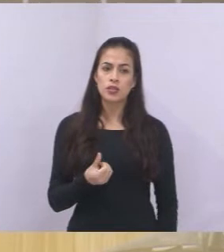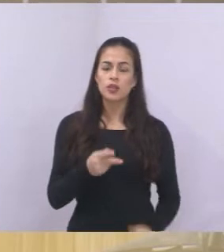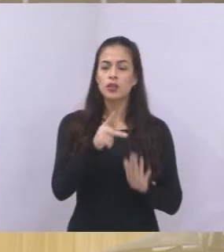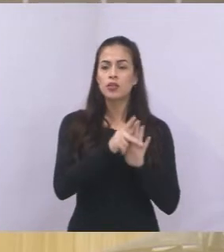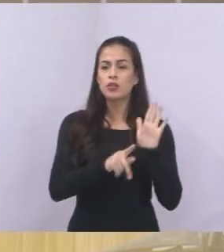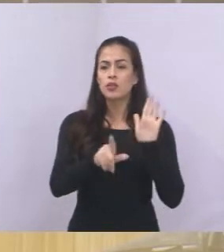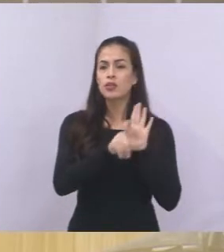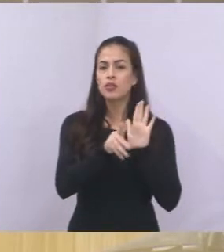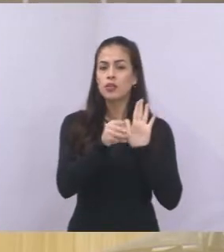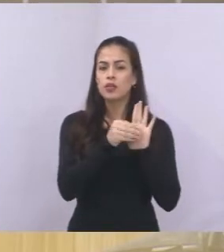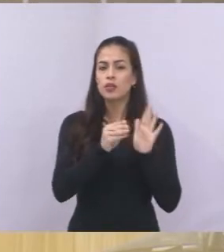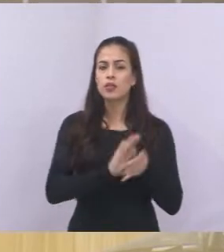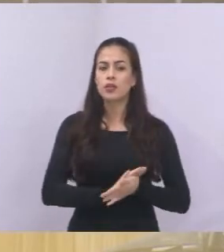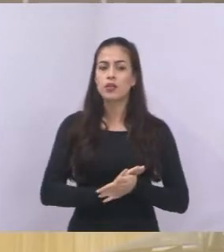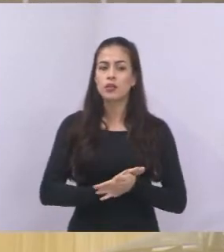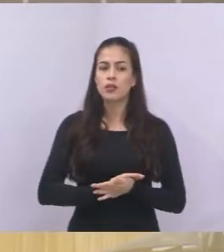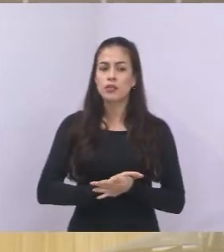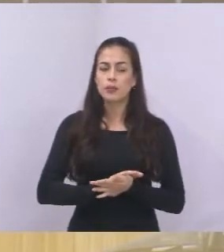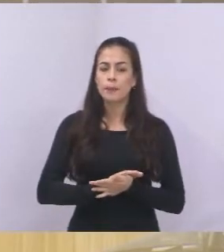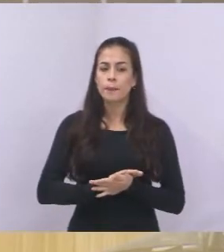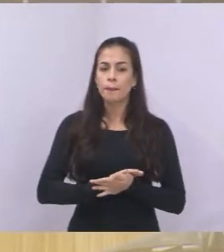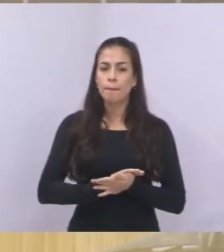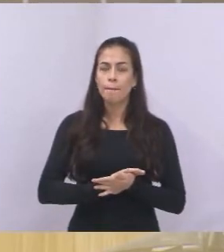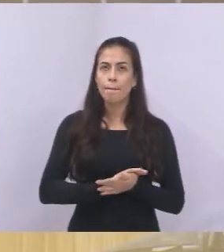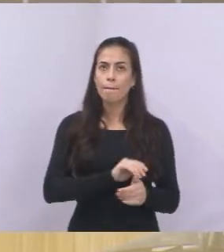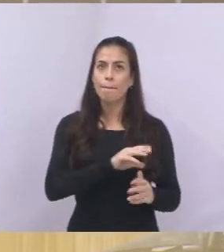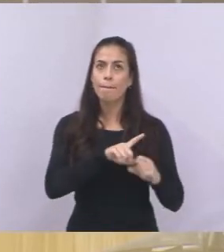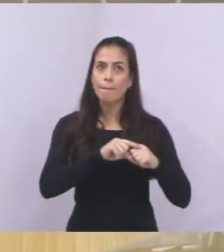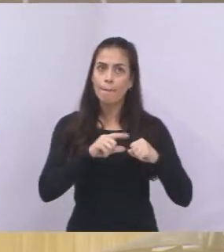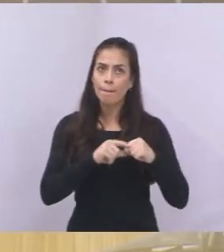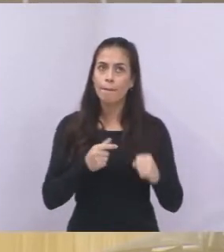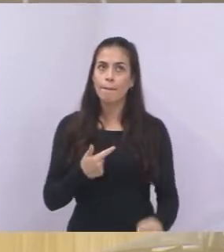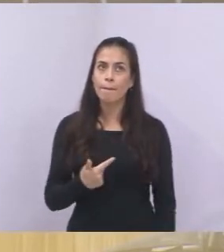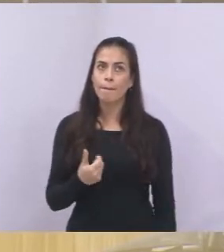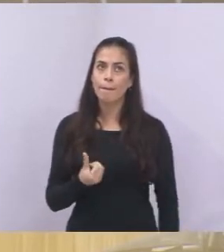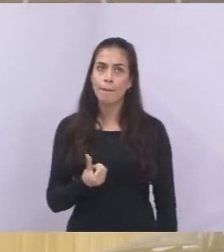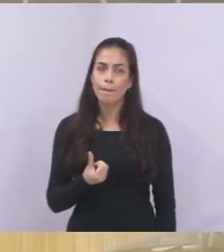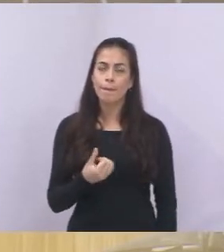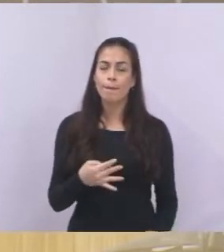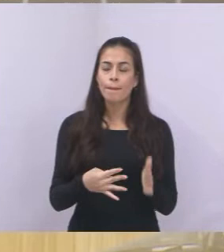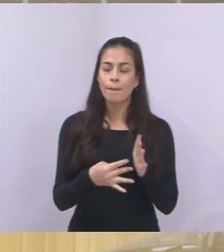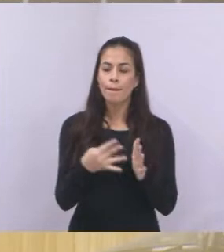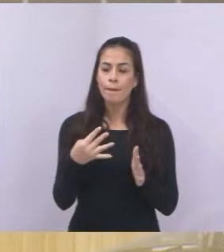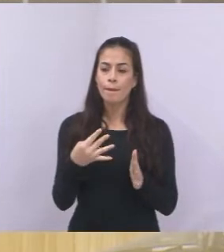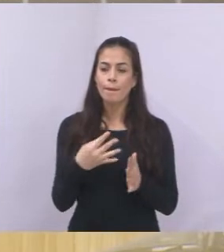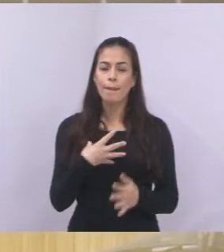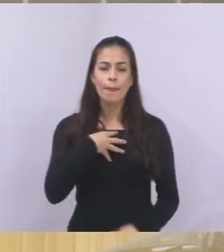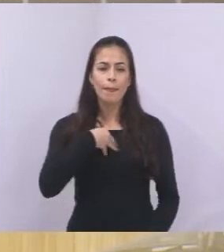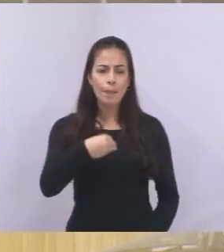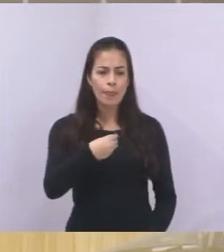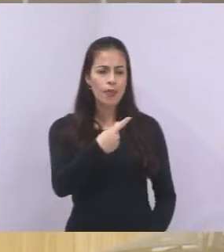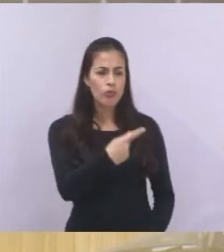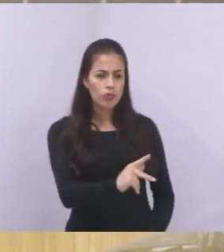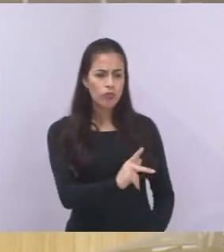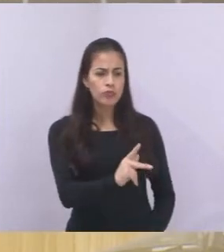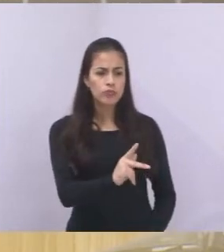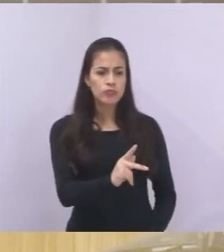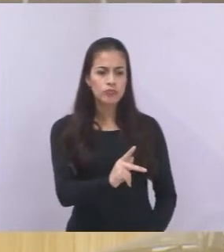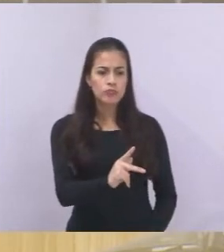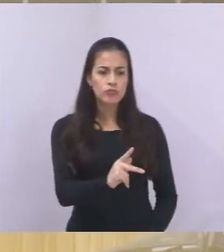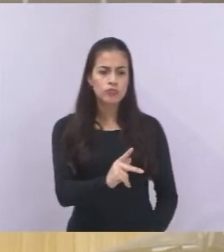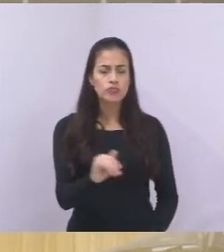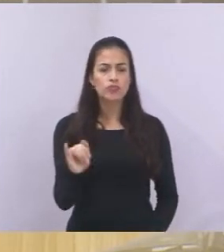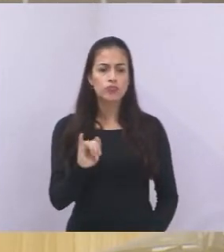passa a constatar com as seguintes redações. Artigo 26, inciso 4º. Para o filho, pessoa que equiparada ou